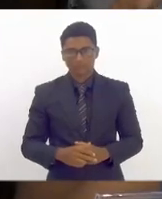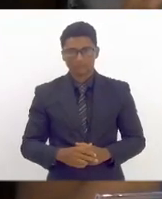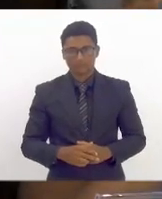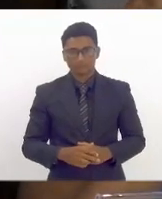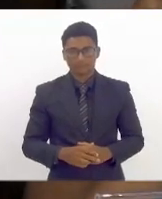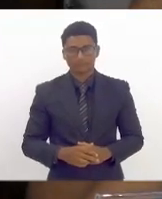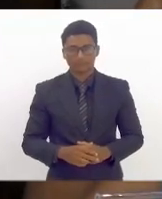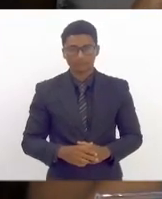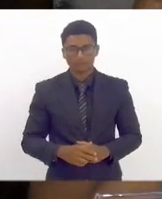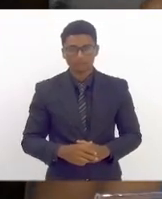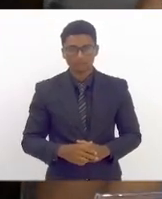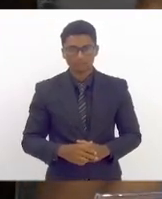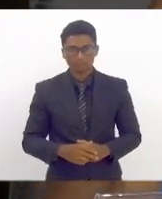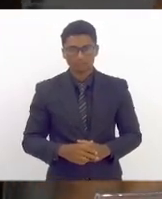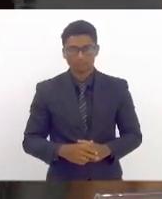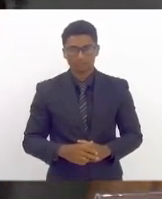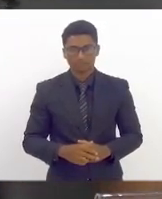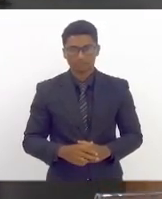é